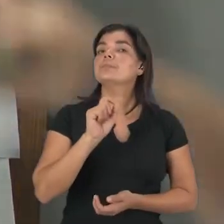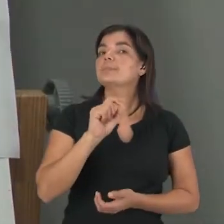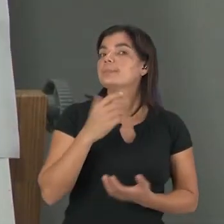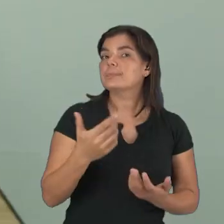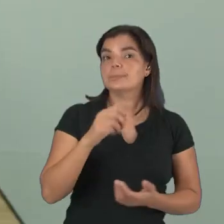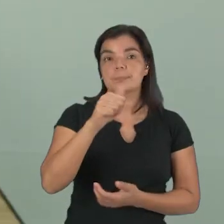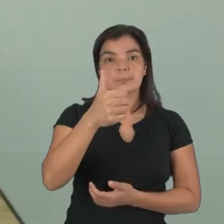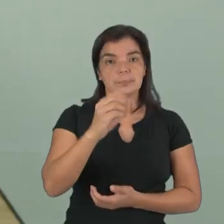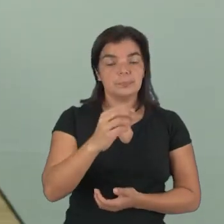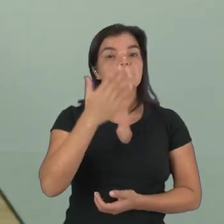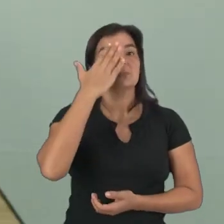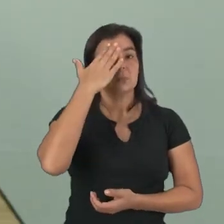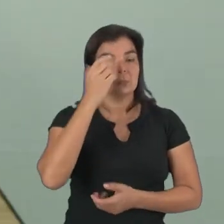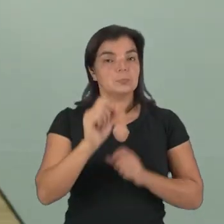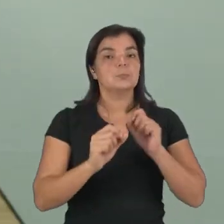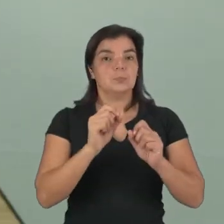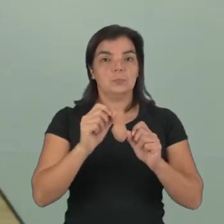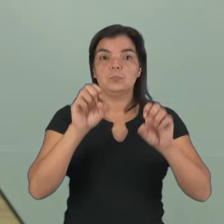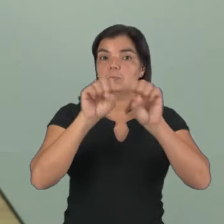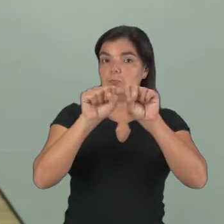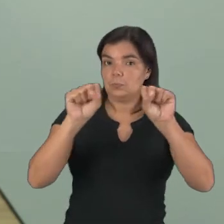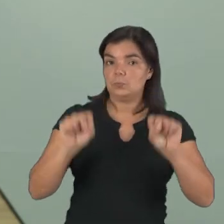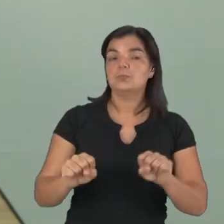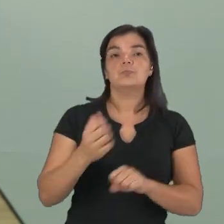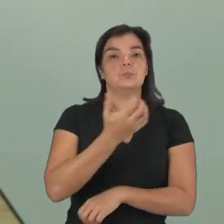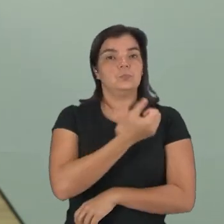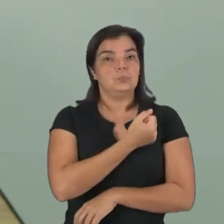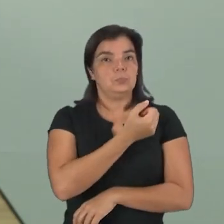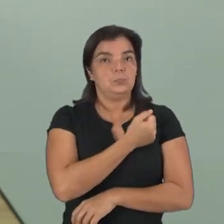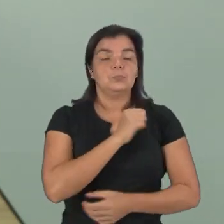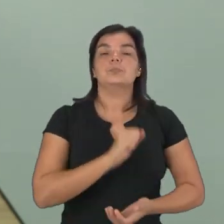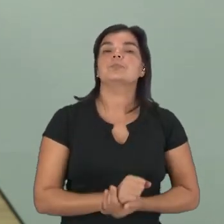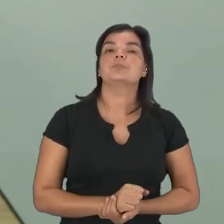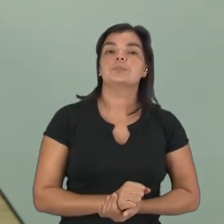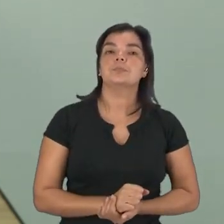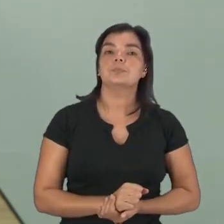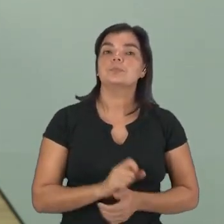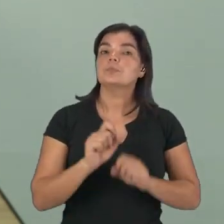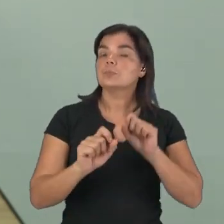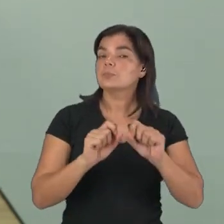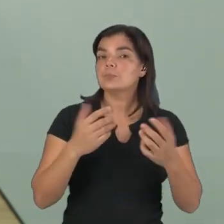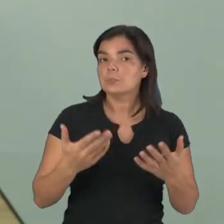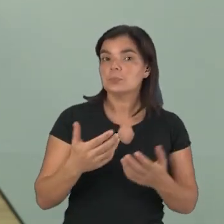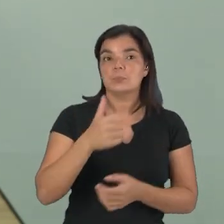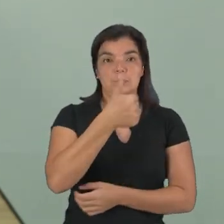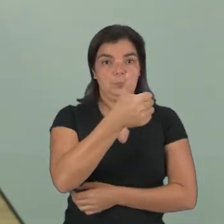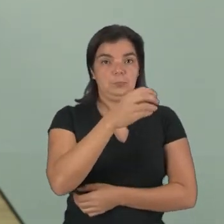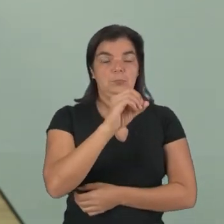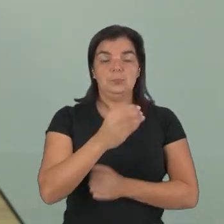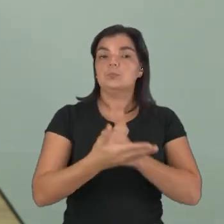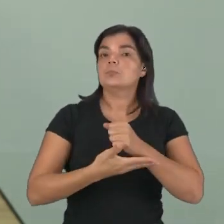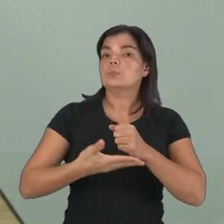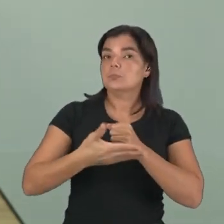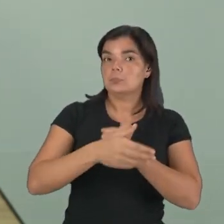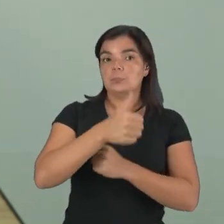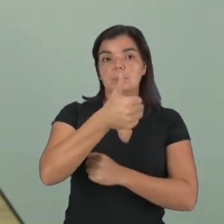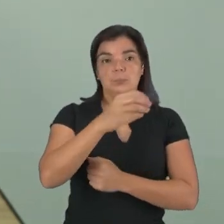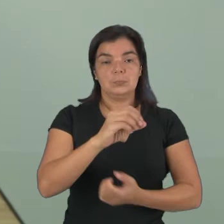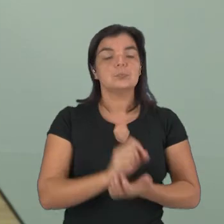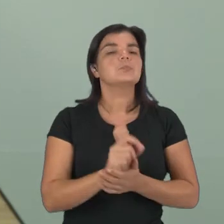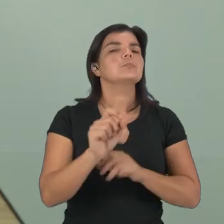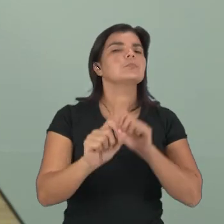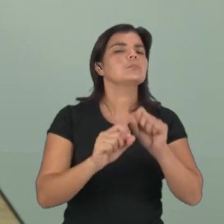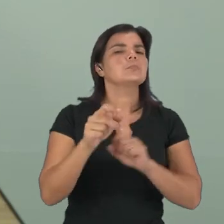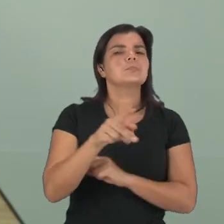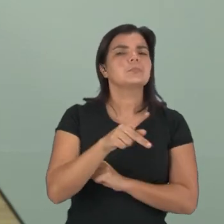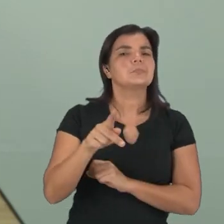parte decimal? Nós sabemos que o nosso sistema de numeração, ele vem da parte decimal, a base dele é decimal. O que é